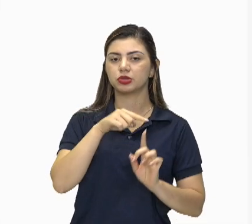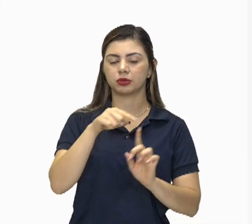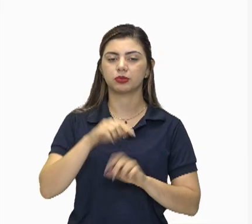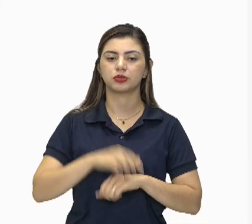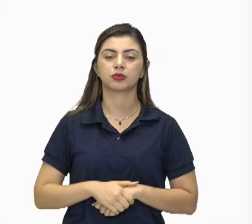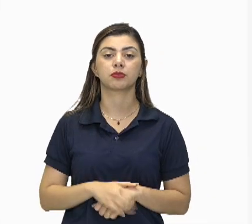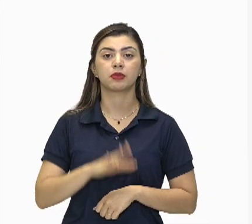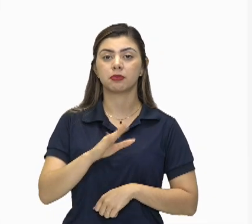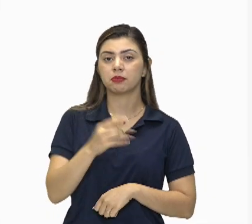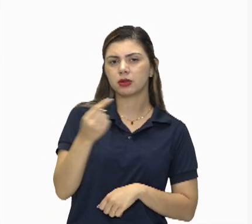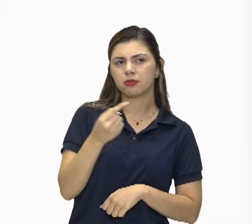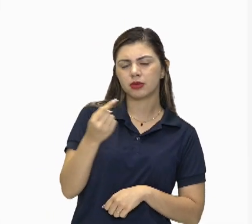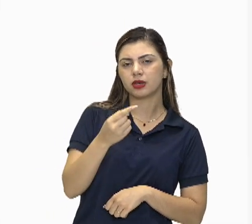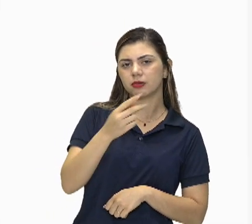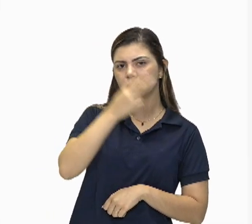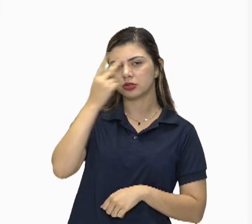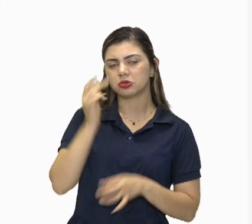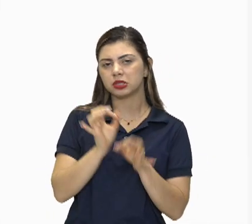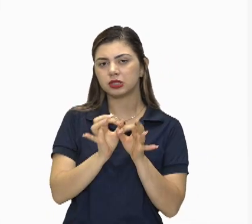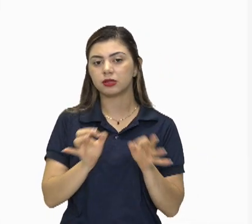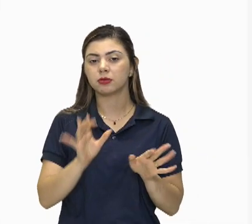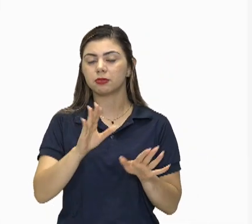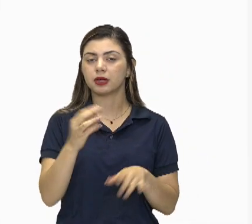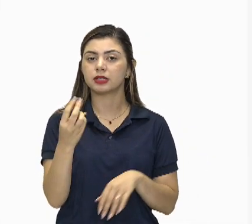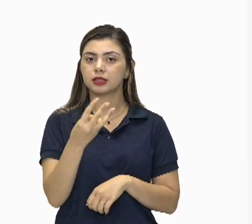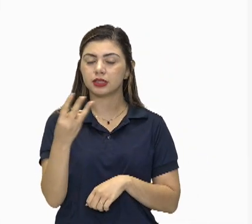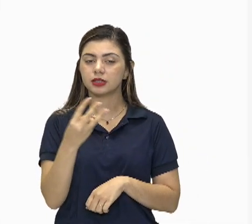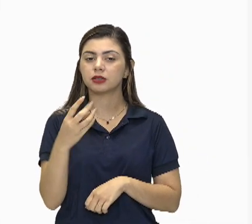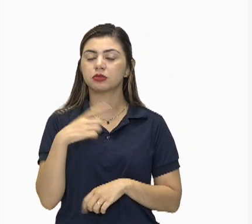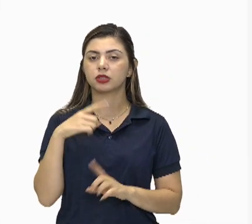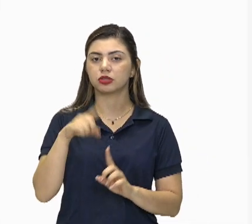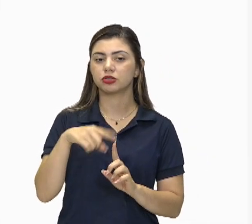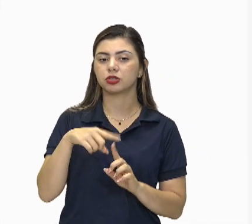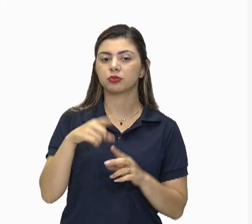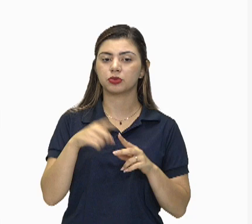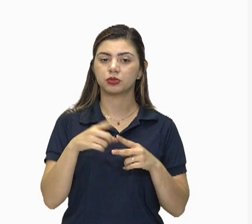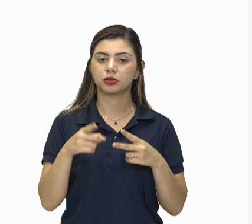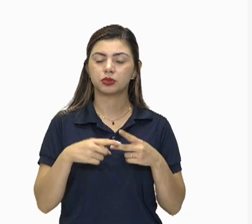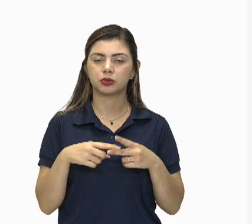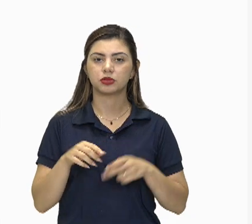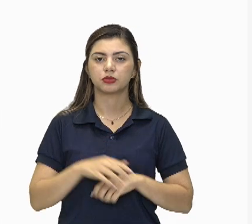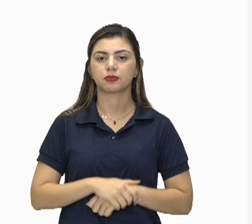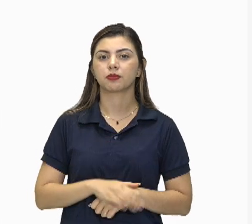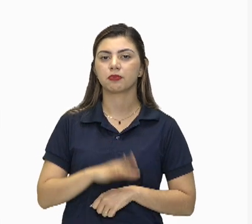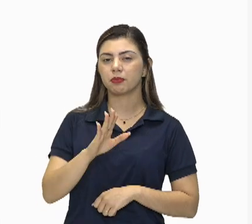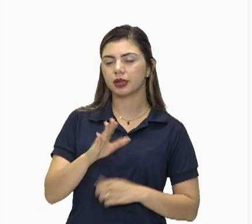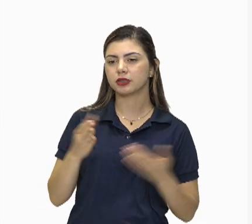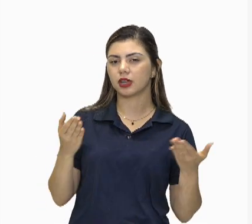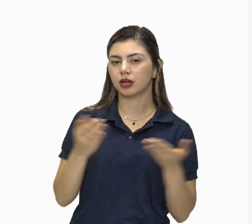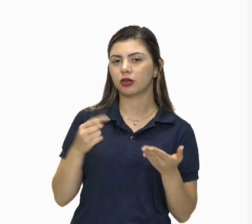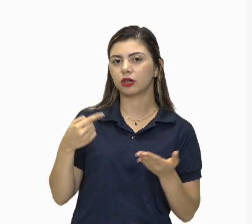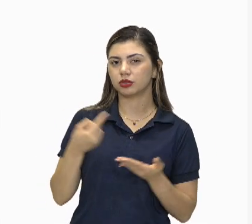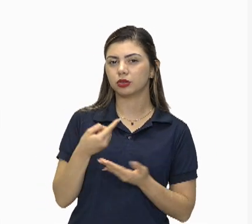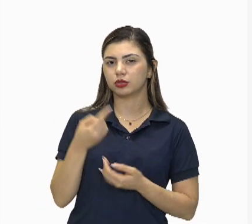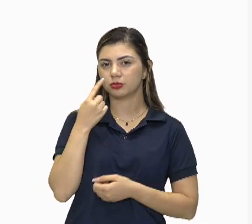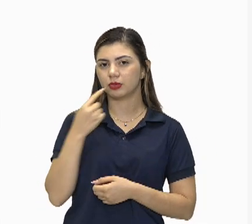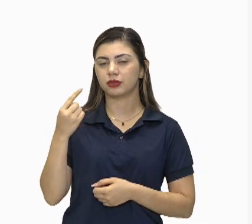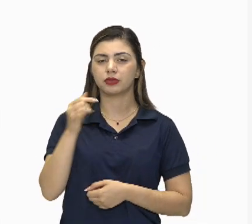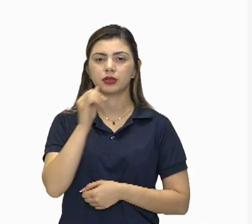mas em terceira nós temos o neutro e o intruso, né? Então, agora vamos ver, então, um